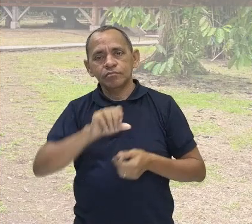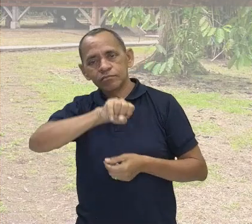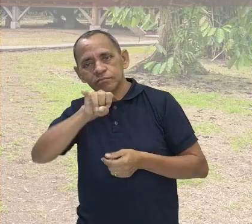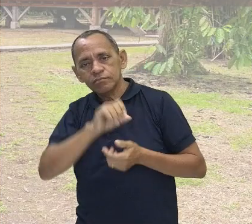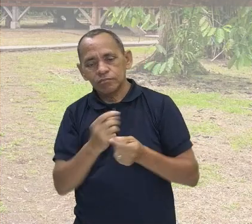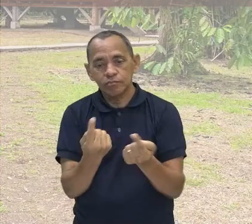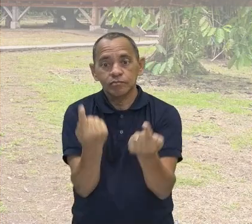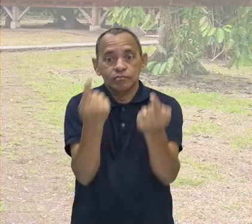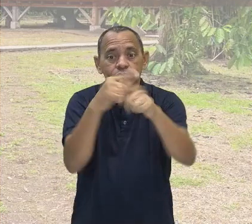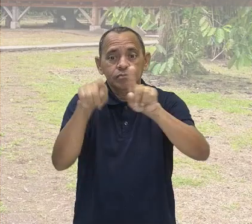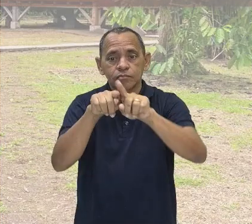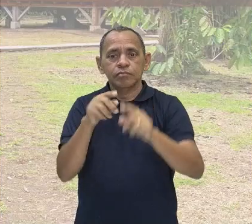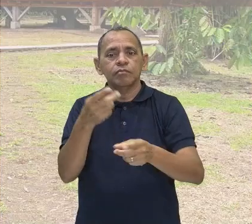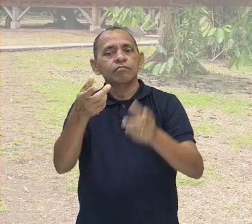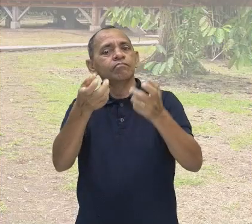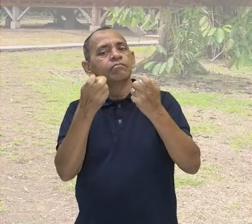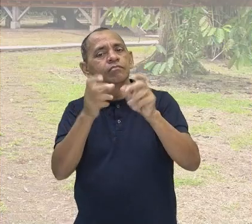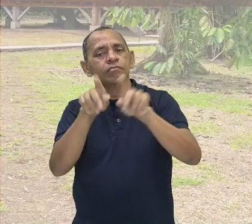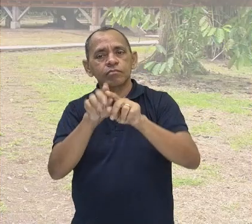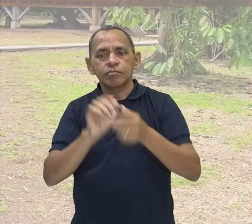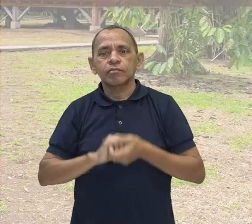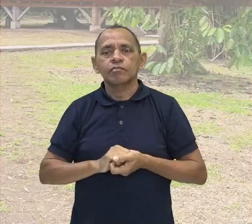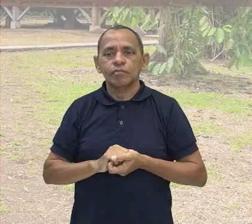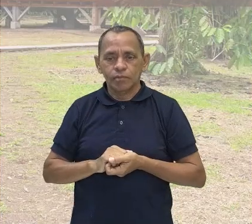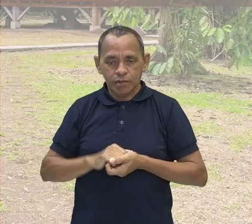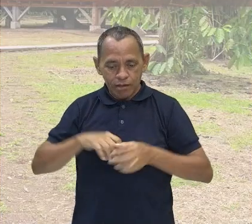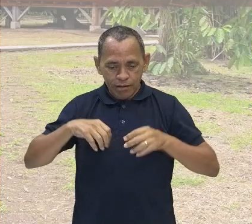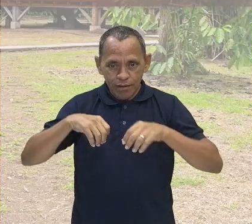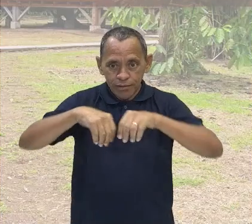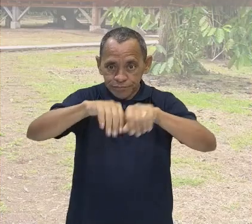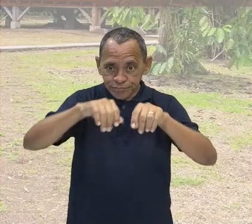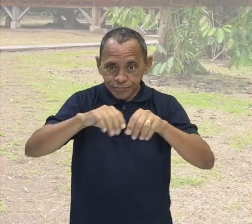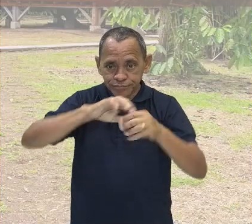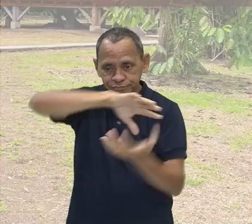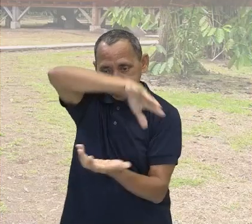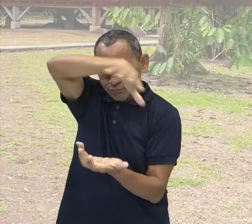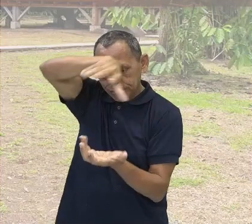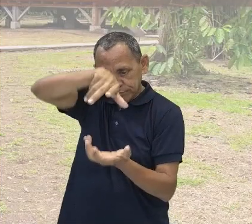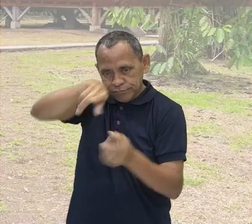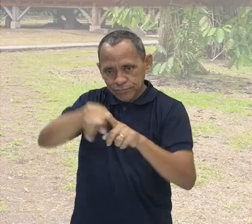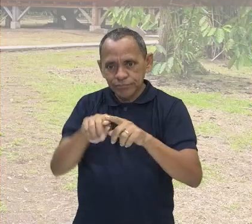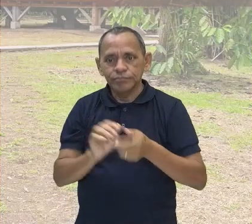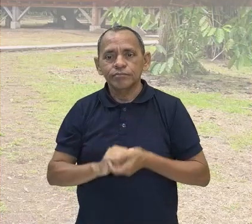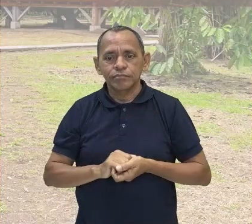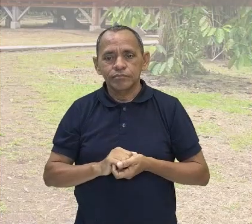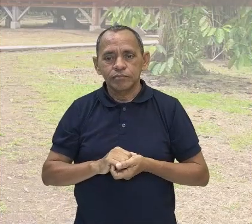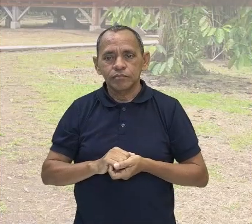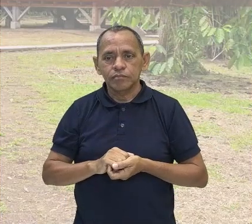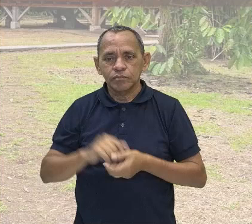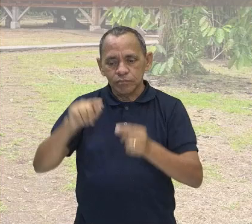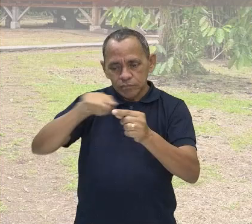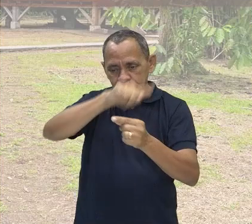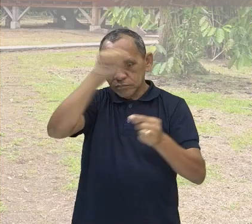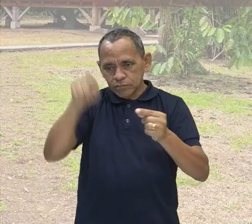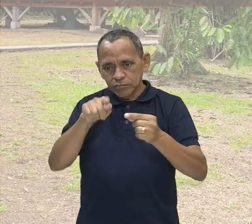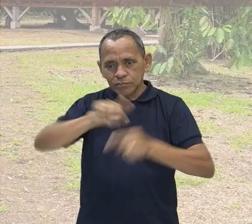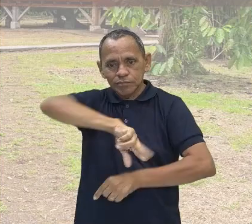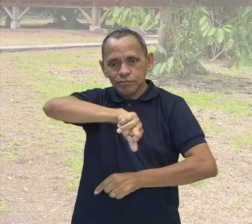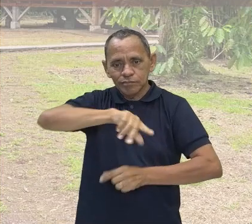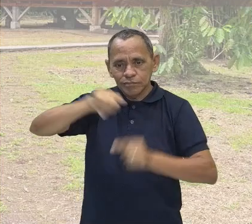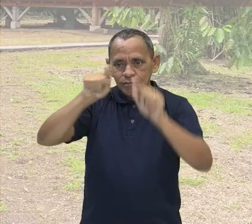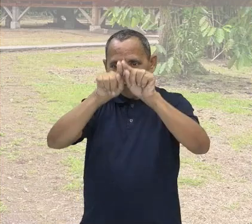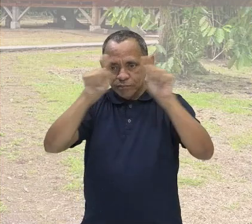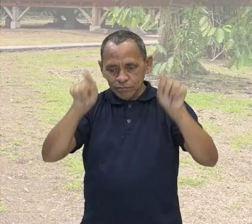você automaticamente tem uma informação por trás disso, que ela não tem outro formato, que ela não é quadrada, por exemplo. Uma informação implícita é algo que